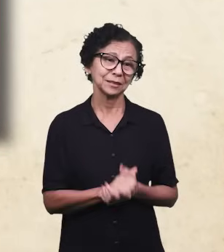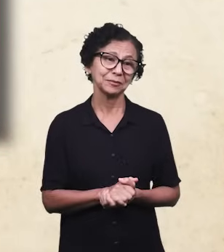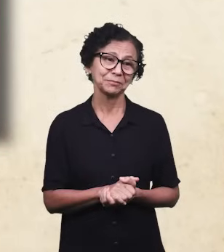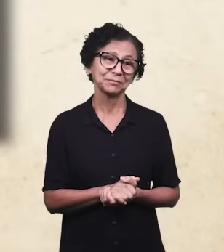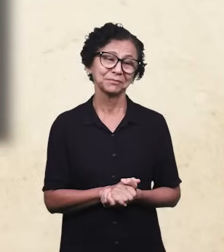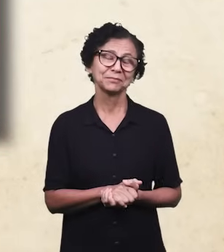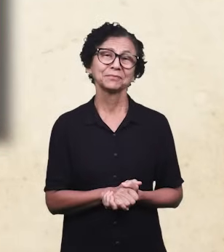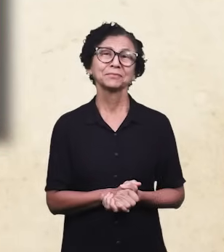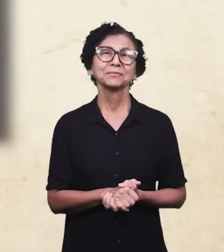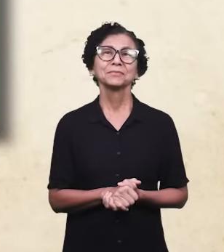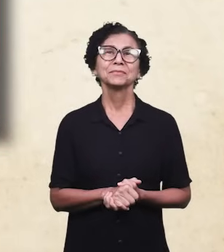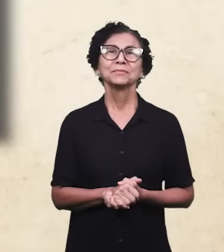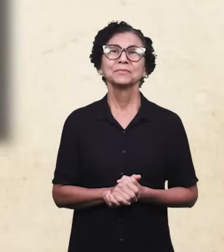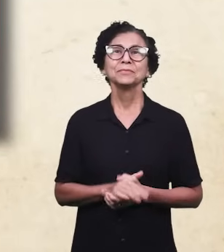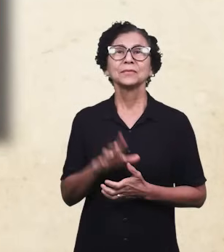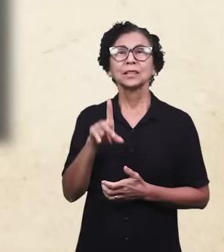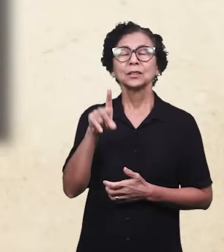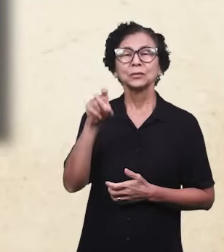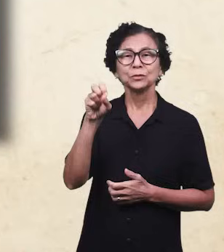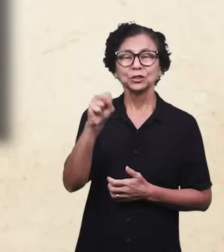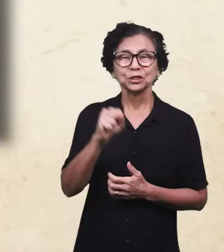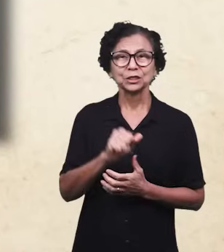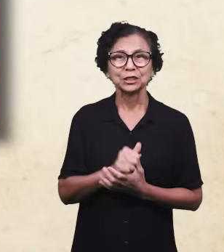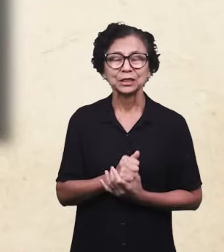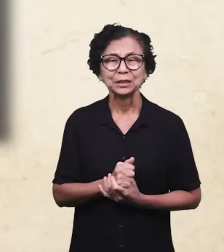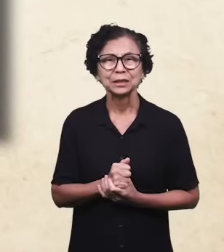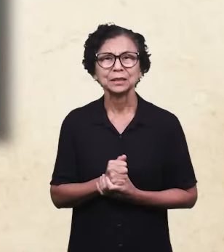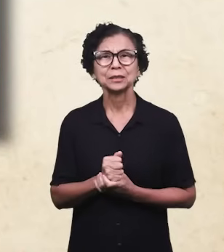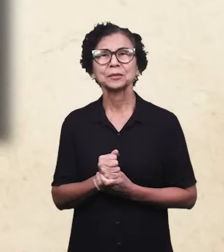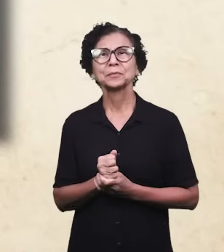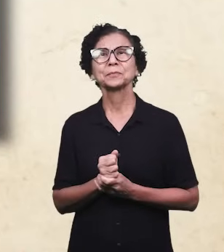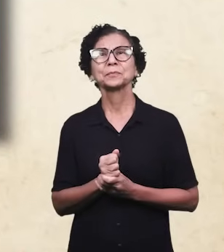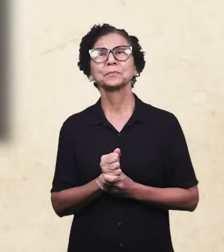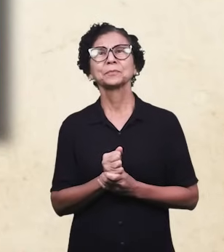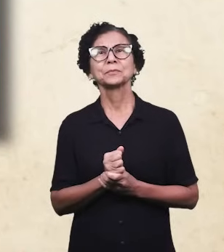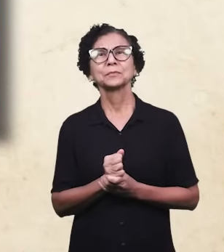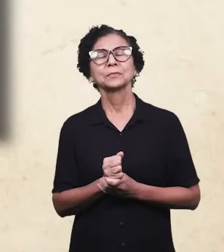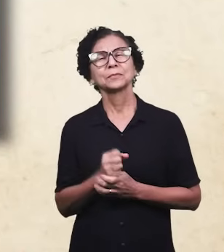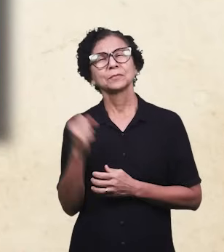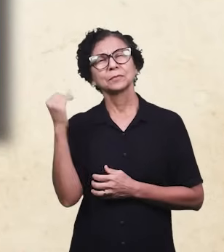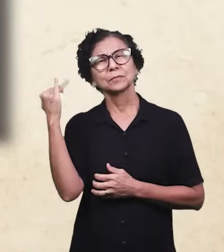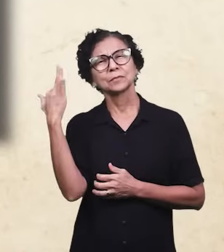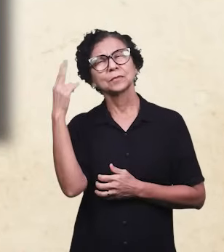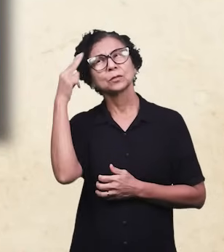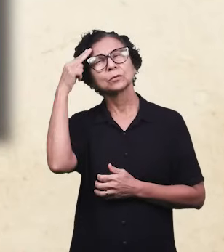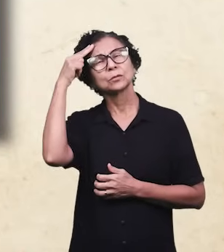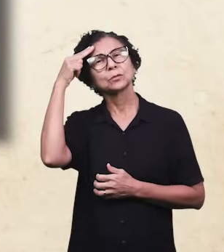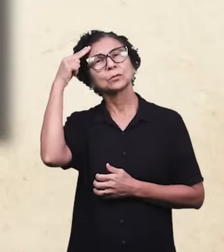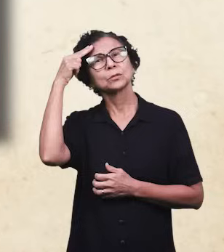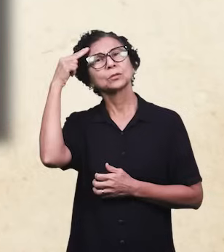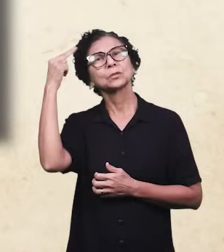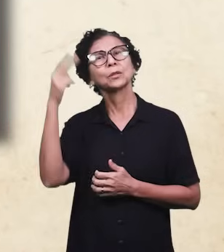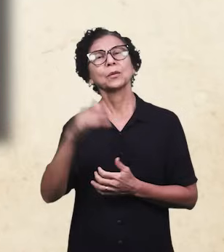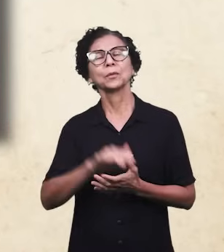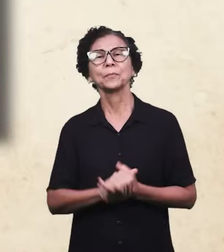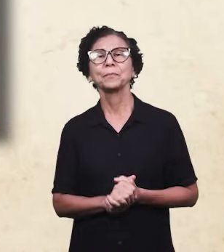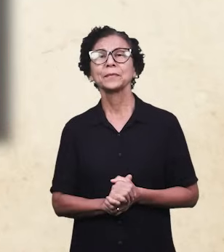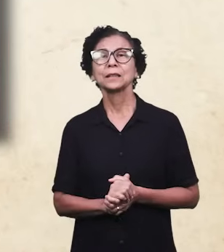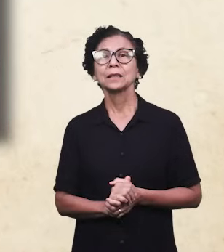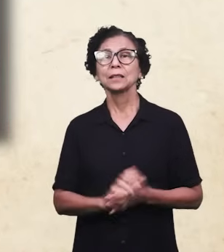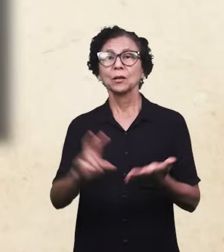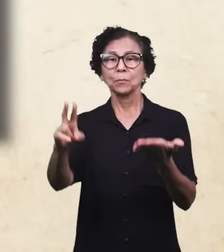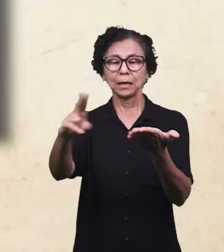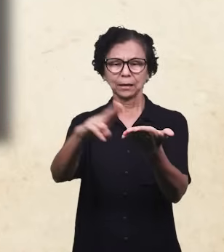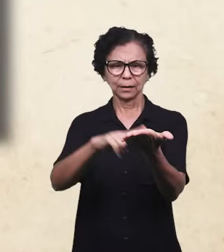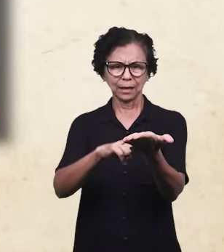assim. Até que um dia o Senhor me deu um sonho na madrugada que eu estava recebendo uma